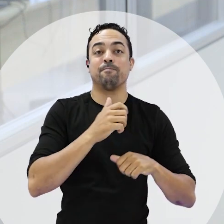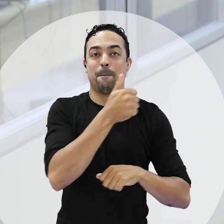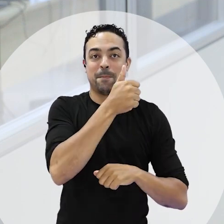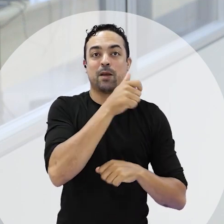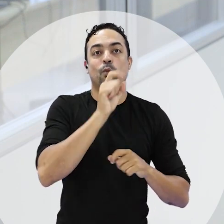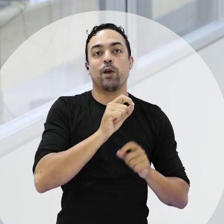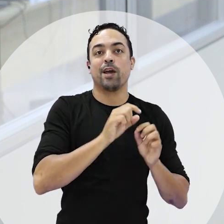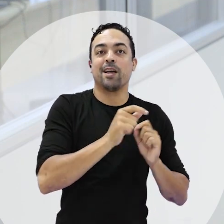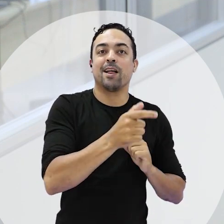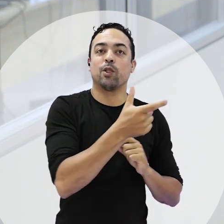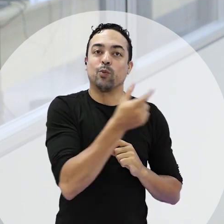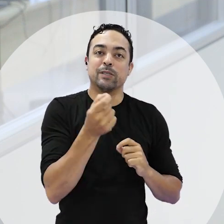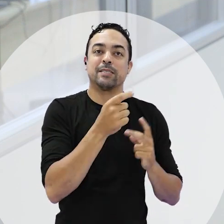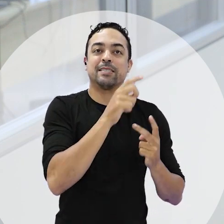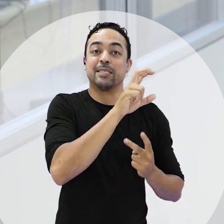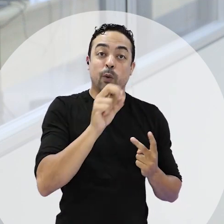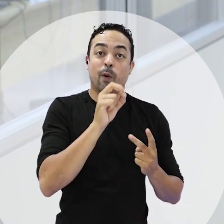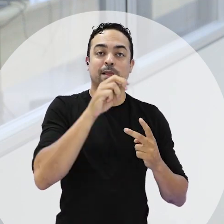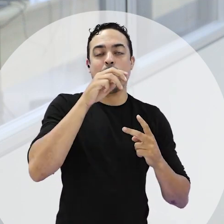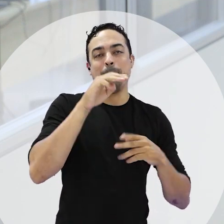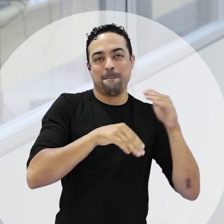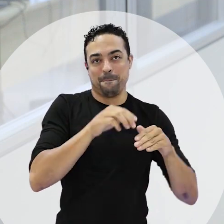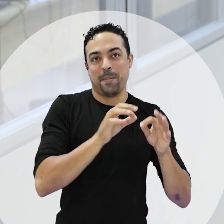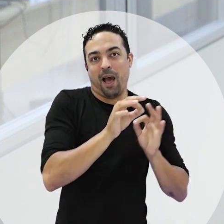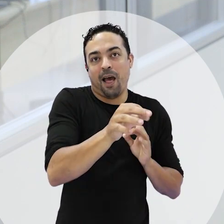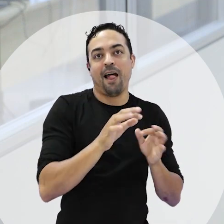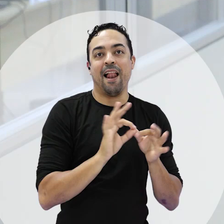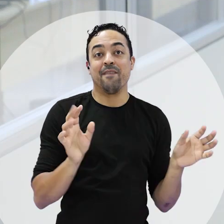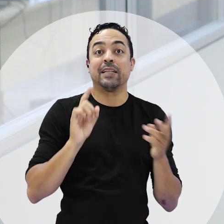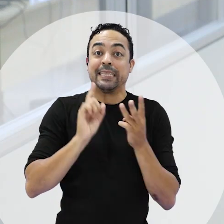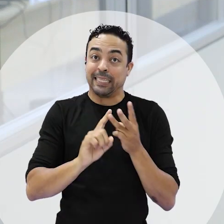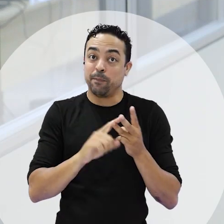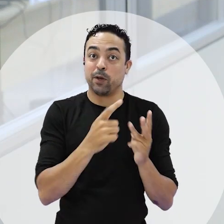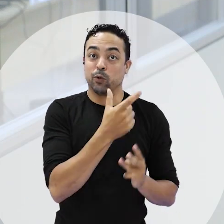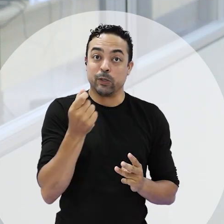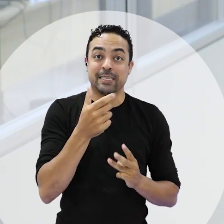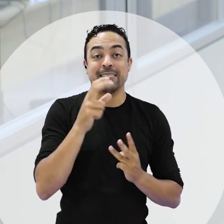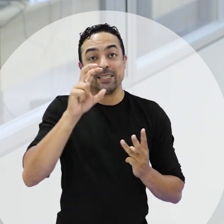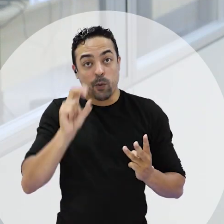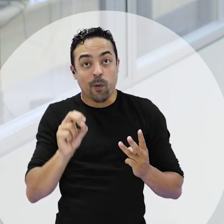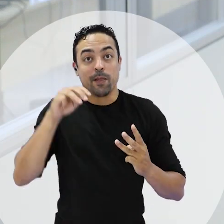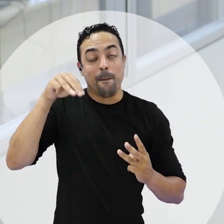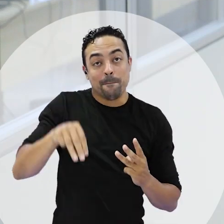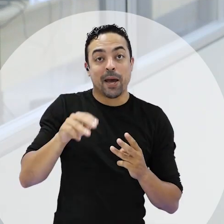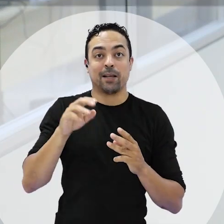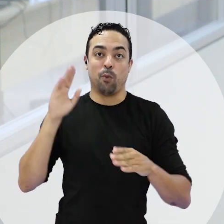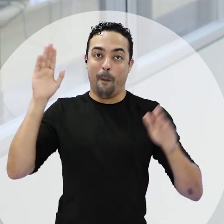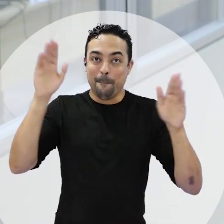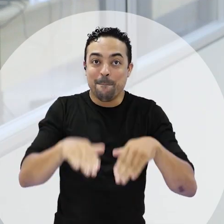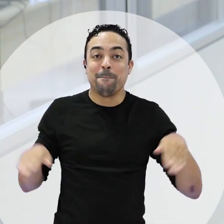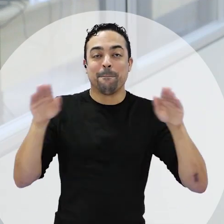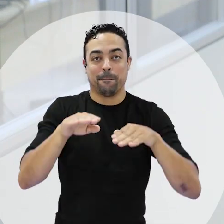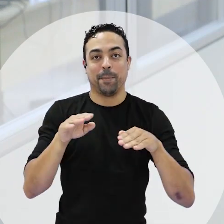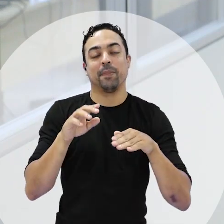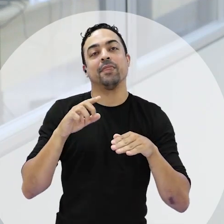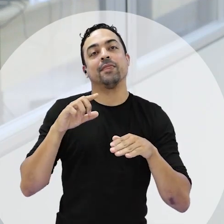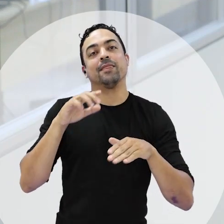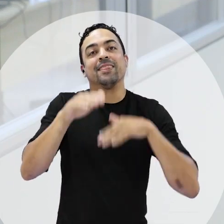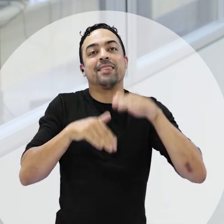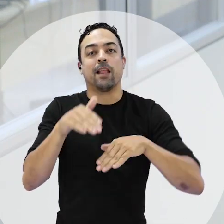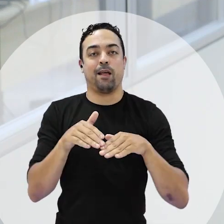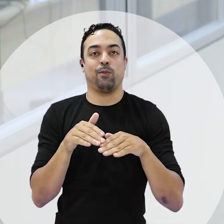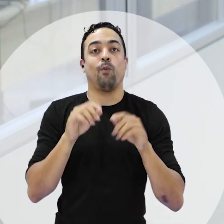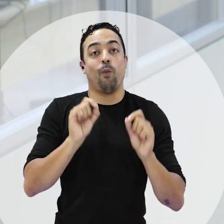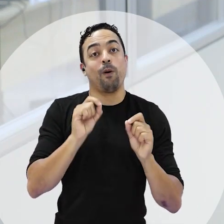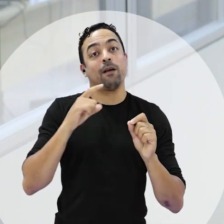dos 50 sem e 200 metros livre além dos 50 e 100 metros peito Parabéns aos nossos medalhistas os detalhes